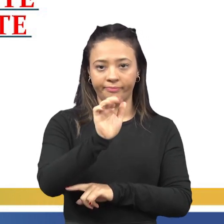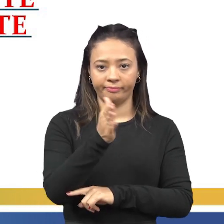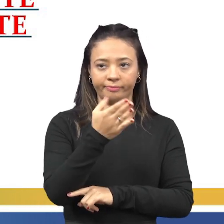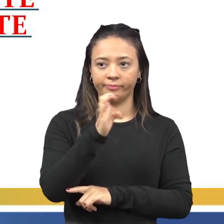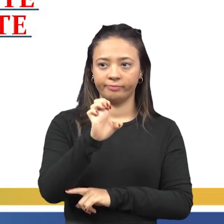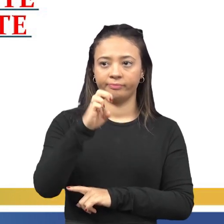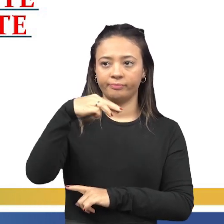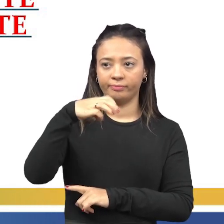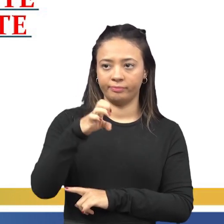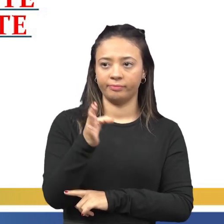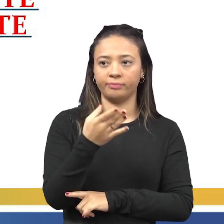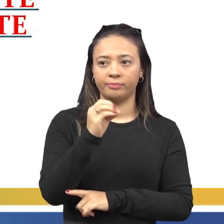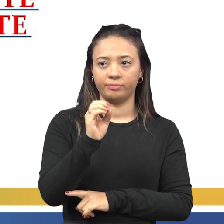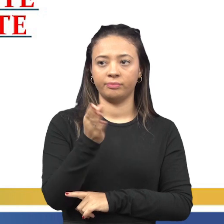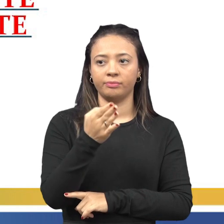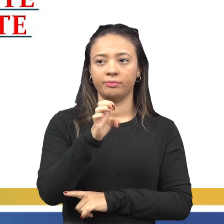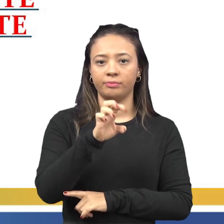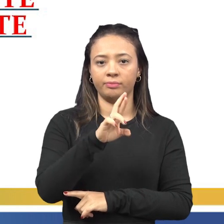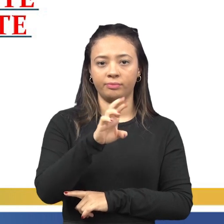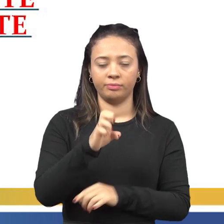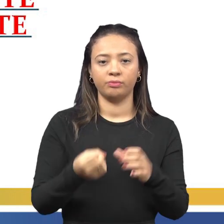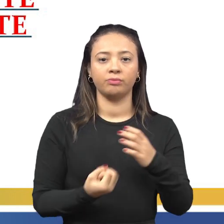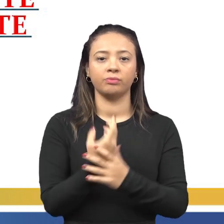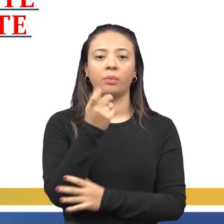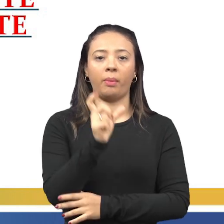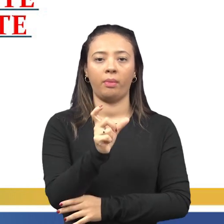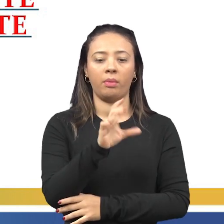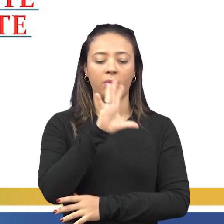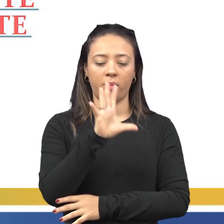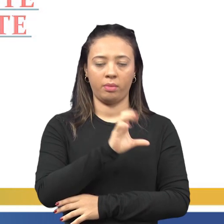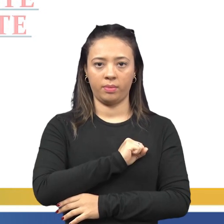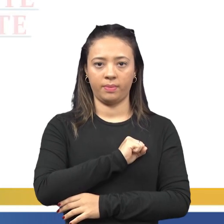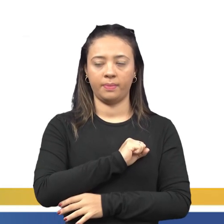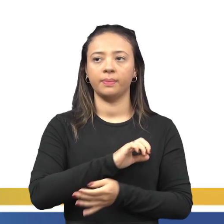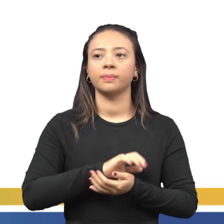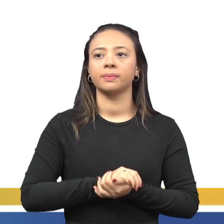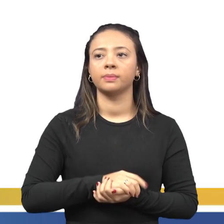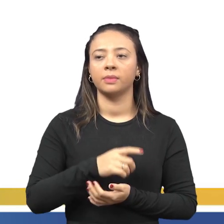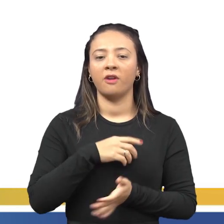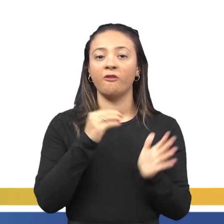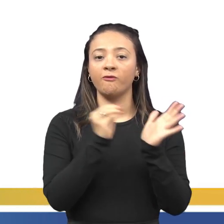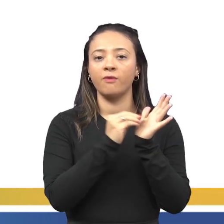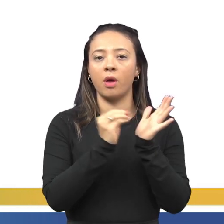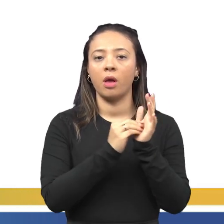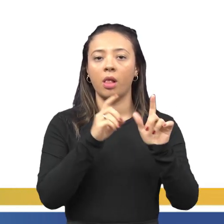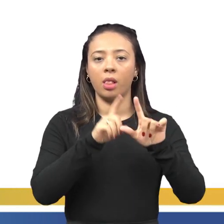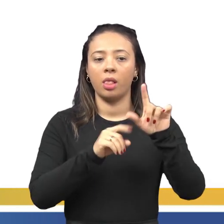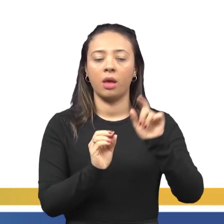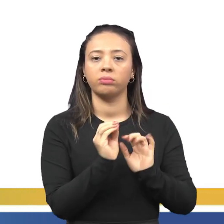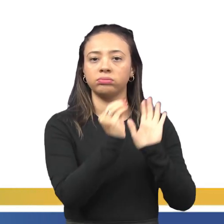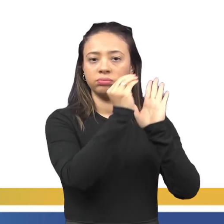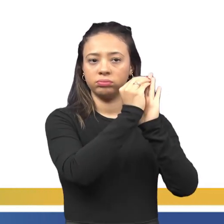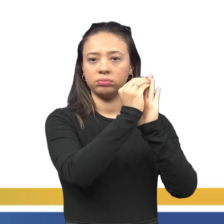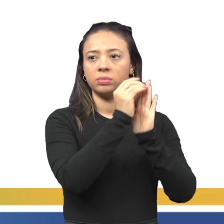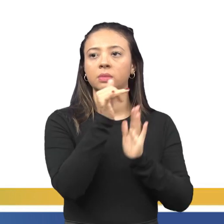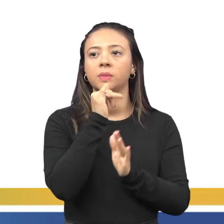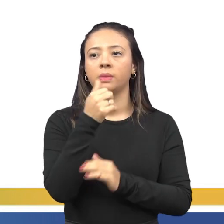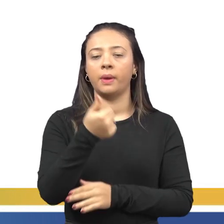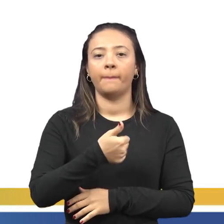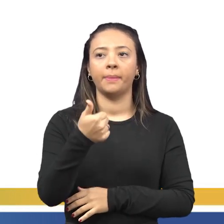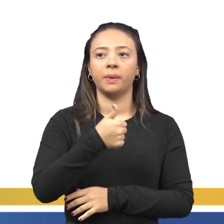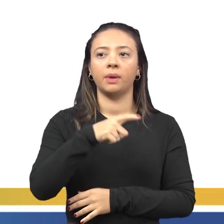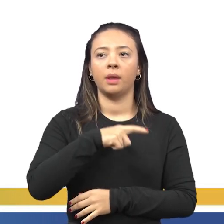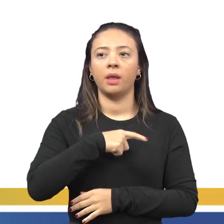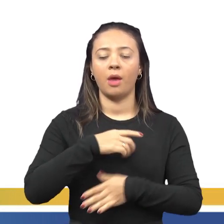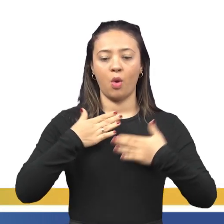A-M-O-R, que formamos amor. Aqui vamos colocar a letra que está faltando em cada palavra. Ó. Na primeira, formamos qual